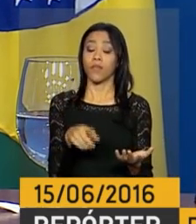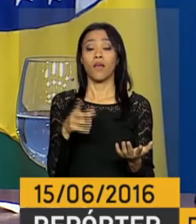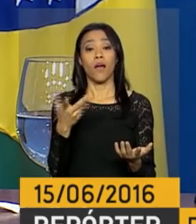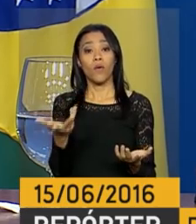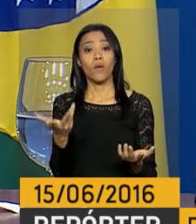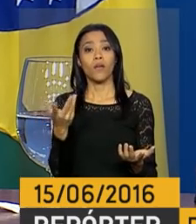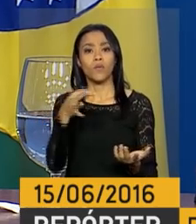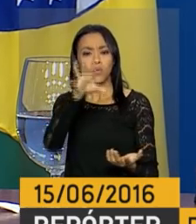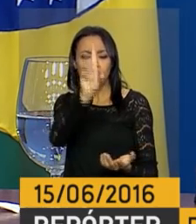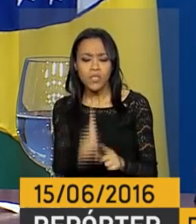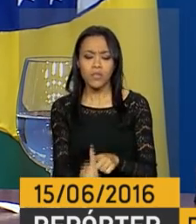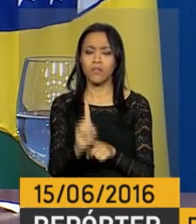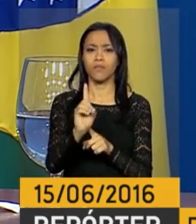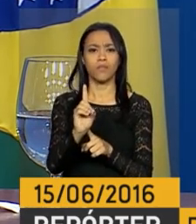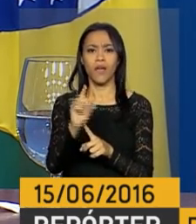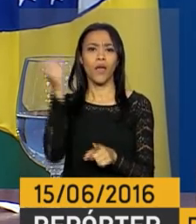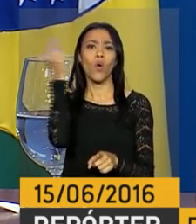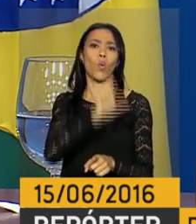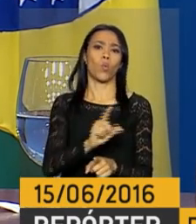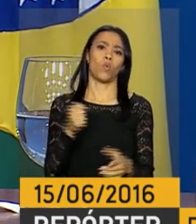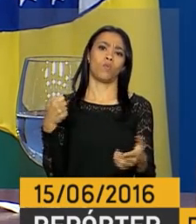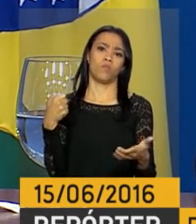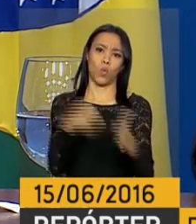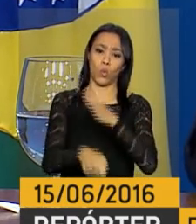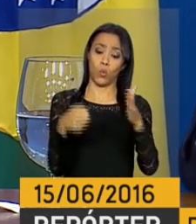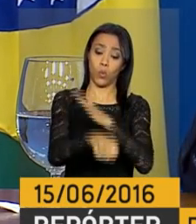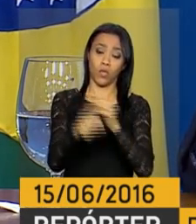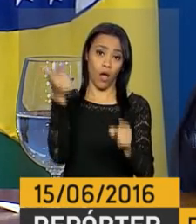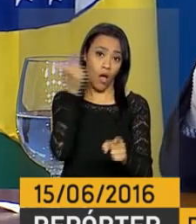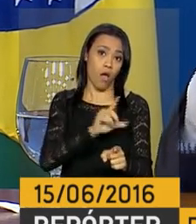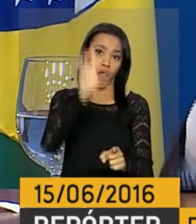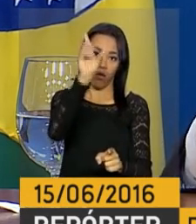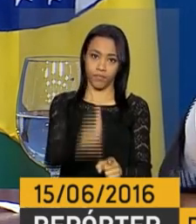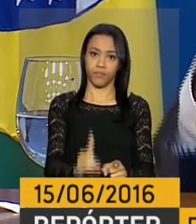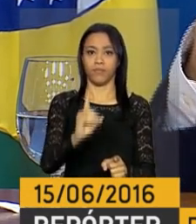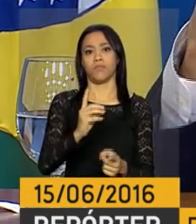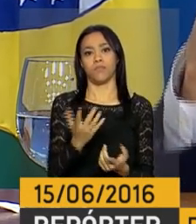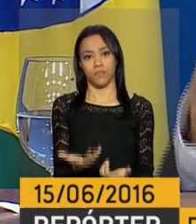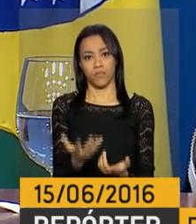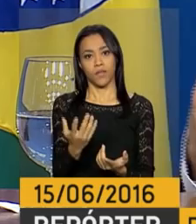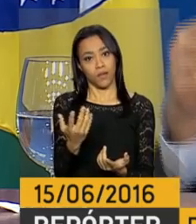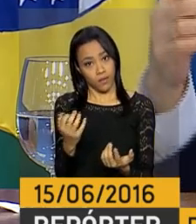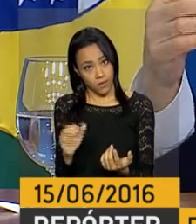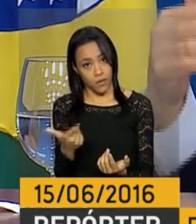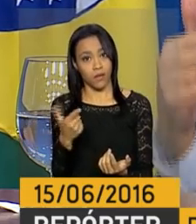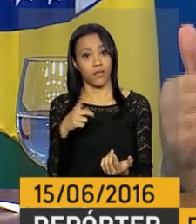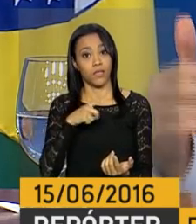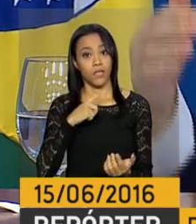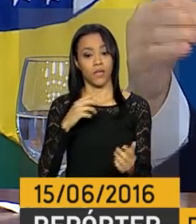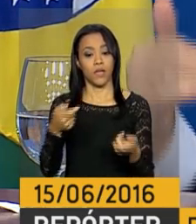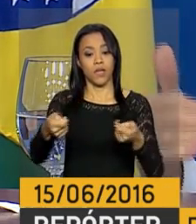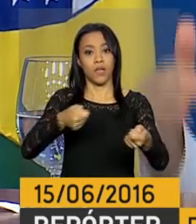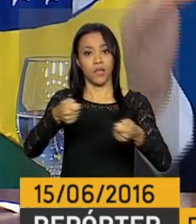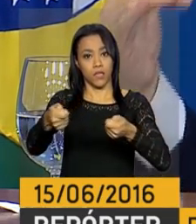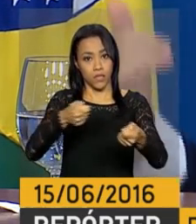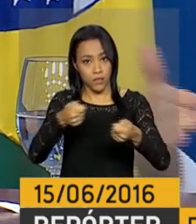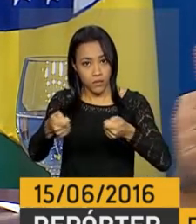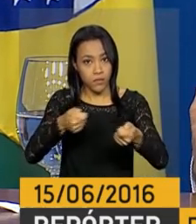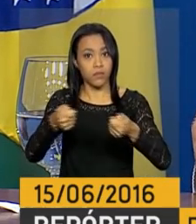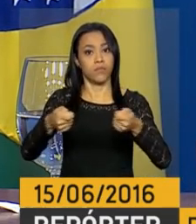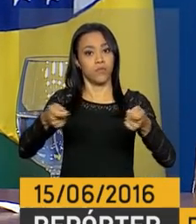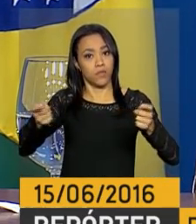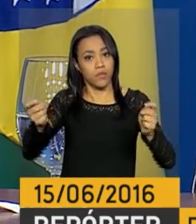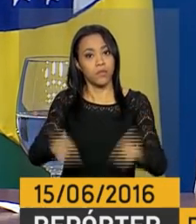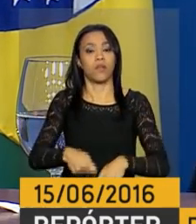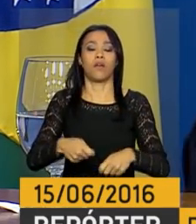da civilização, não é? Desde que tenha patamares de financiamento que sejam suportados